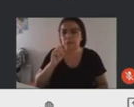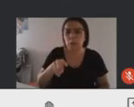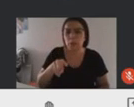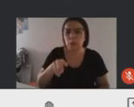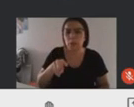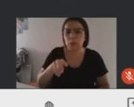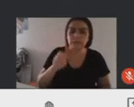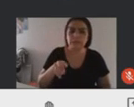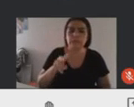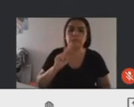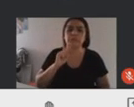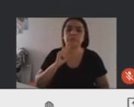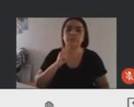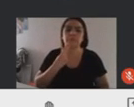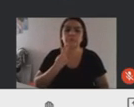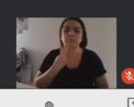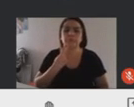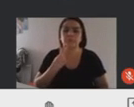né,